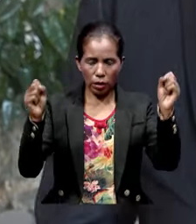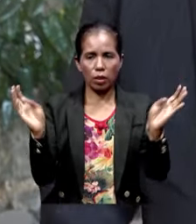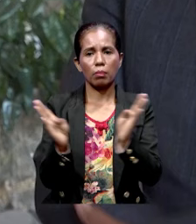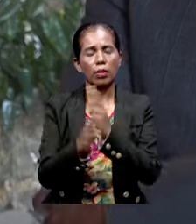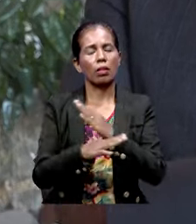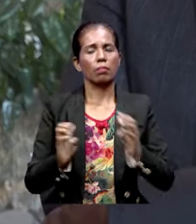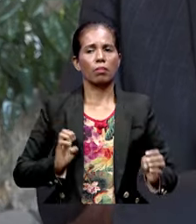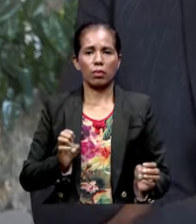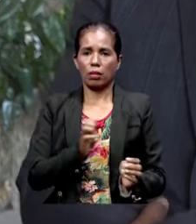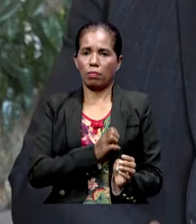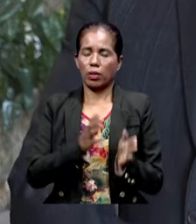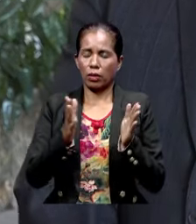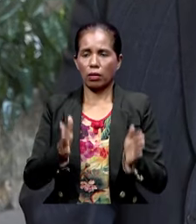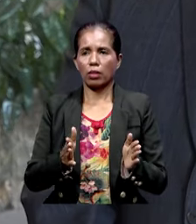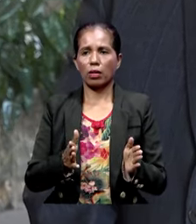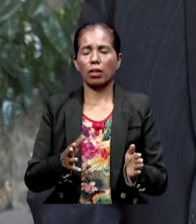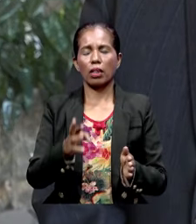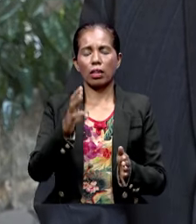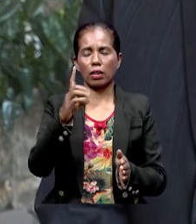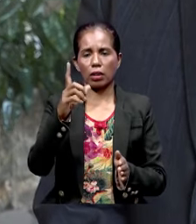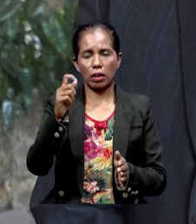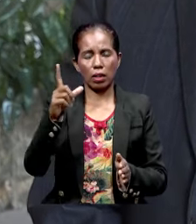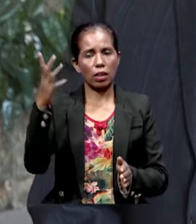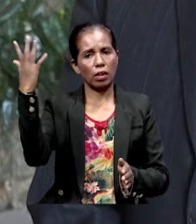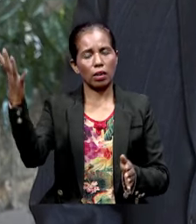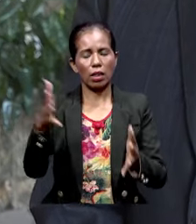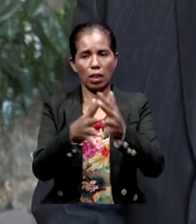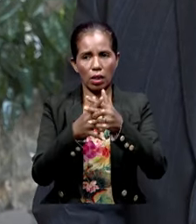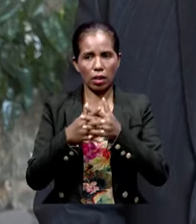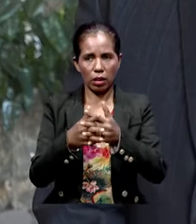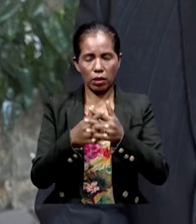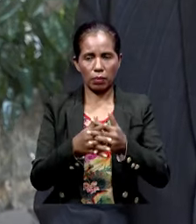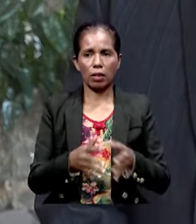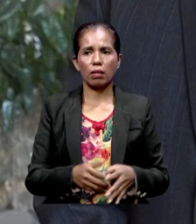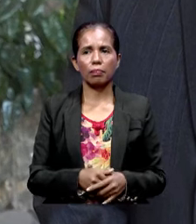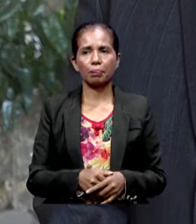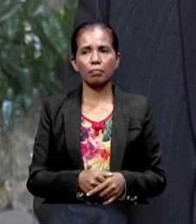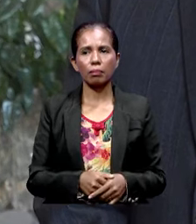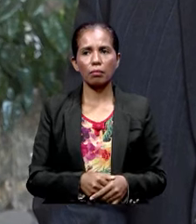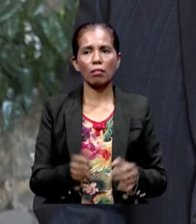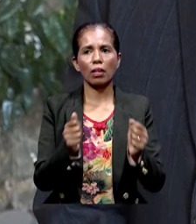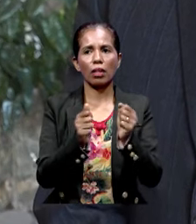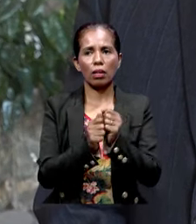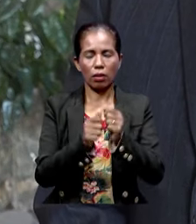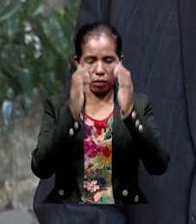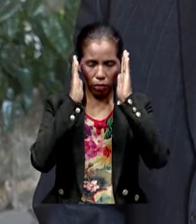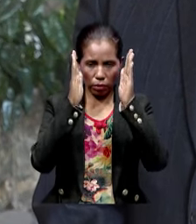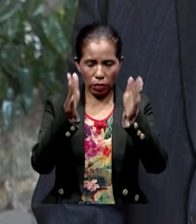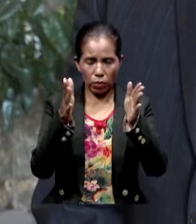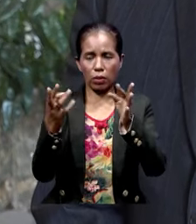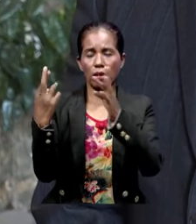embaixador República Democrática de Timor-Leste e Estados Unidos, o sentido de